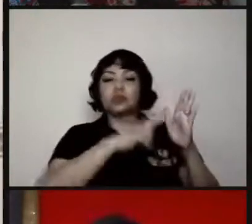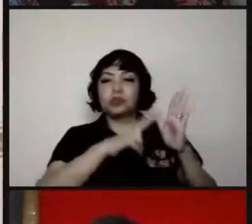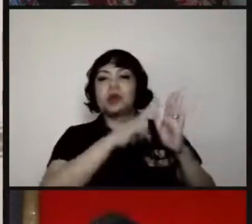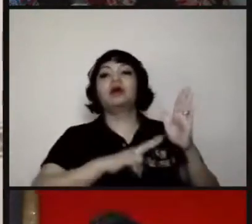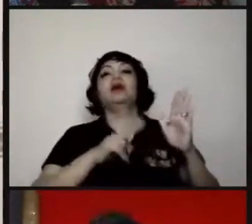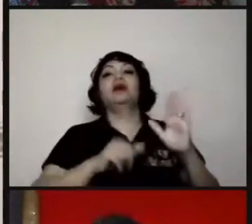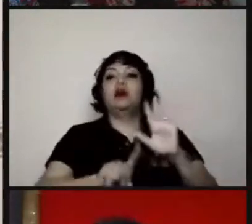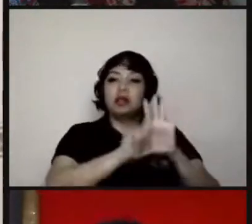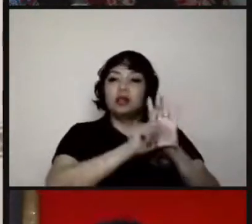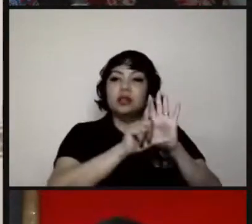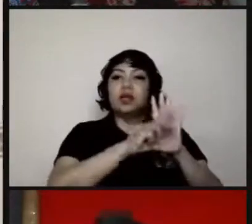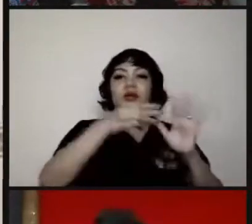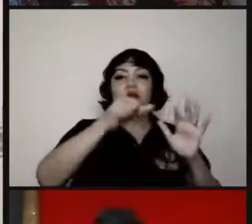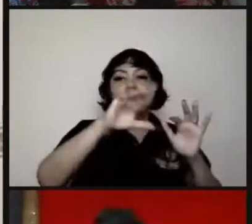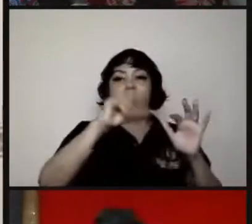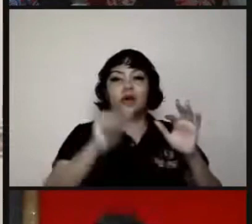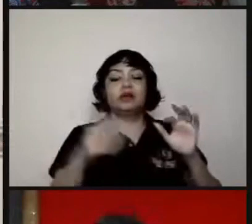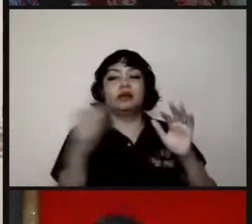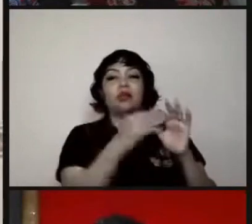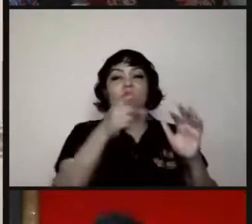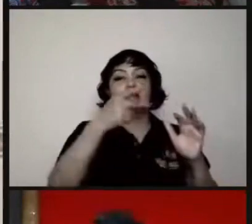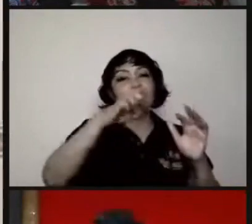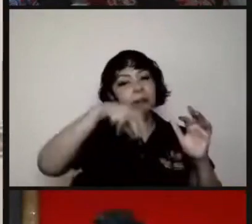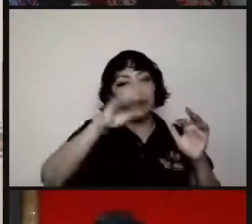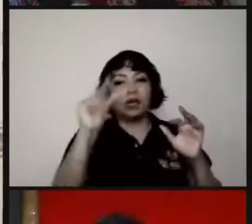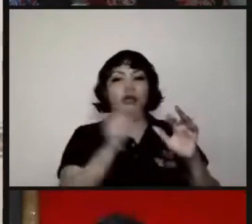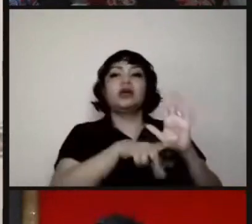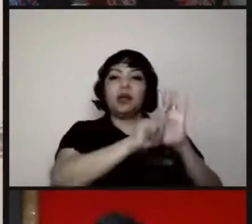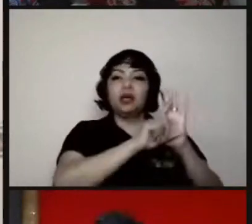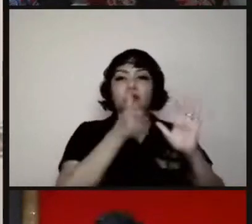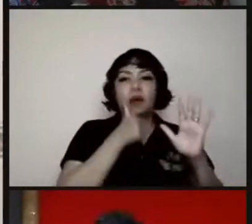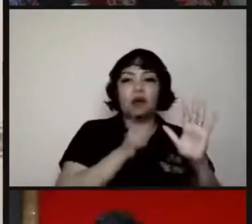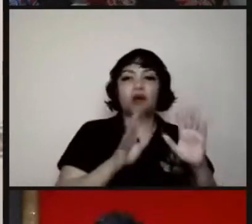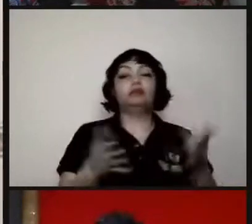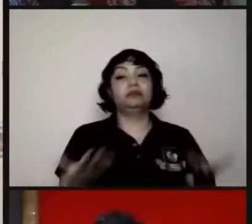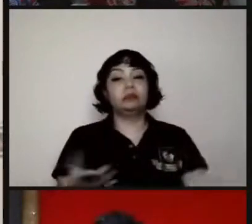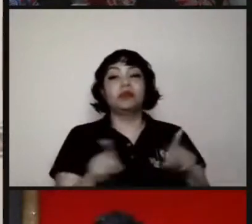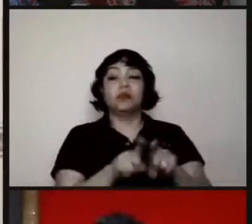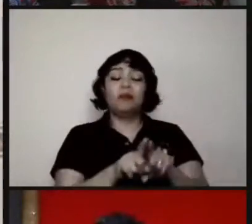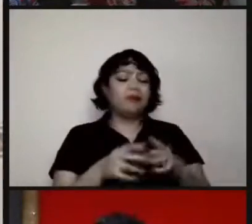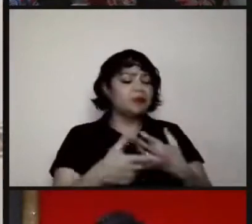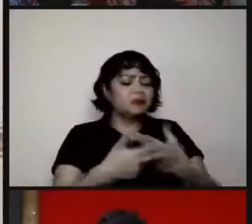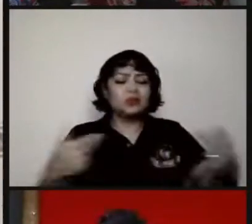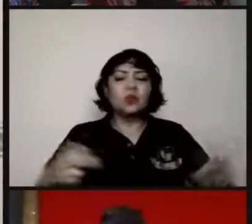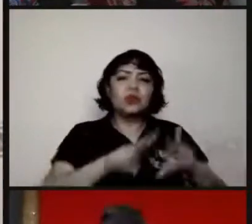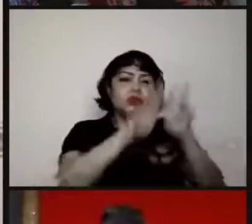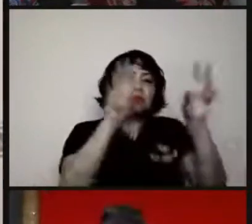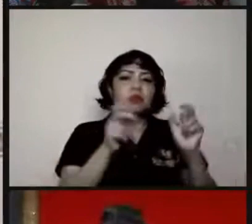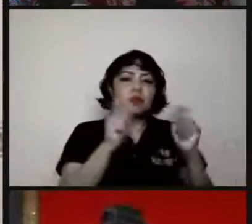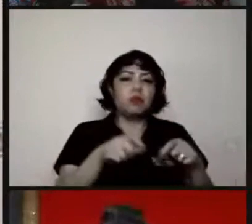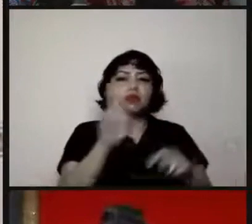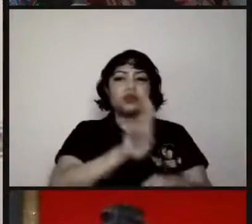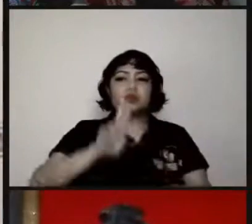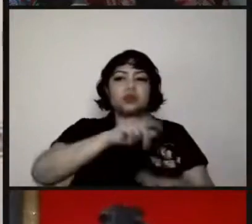da Penha. Então, tem muita coisa que a gente pode abranger, né, sobre o tema da independência.